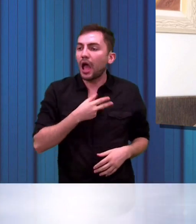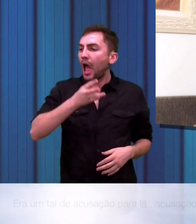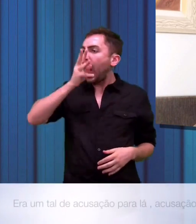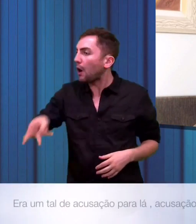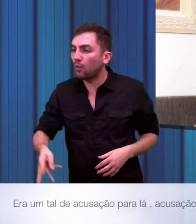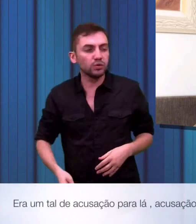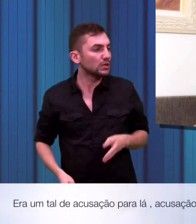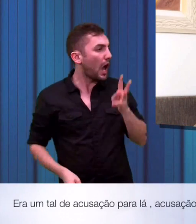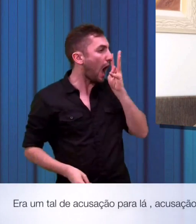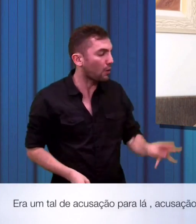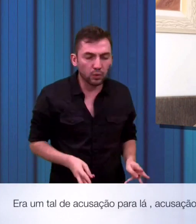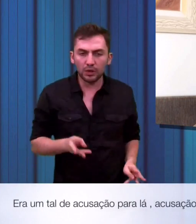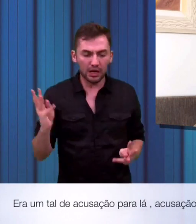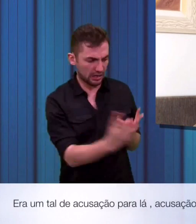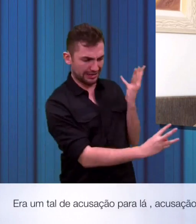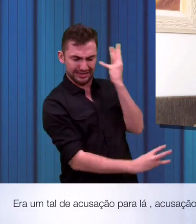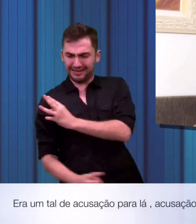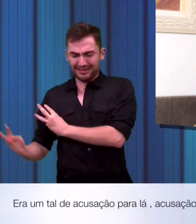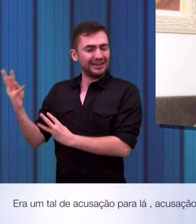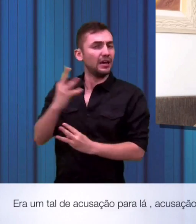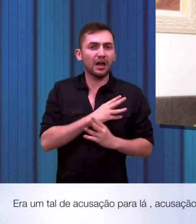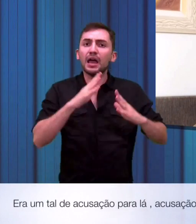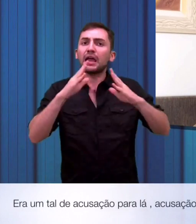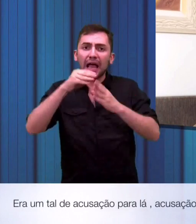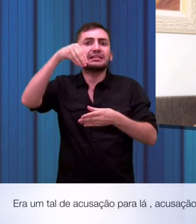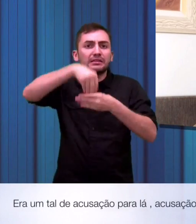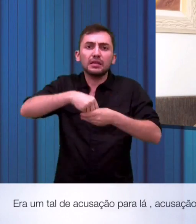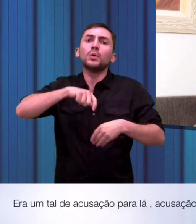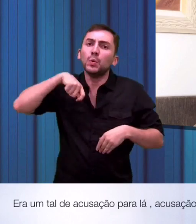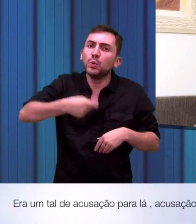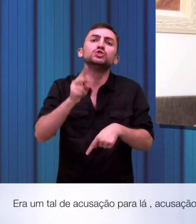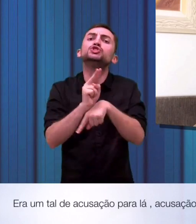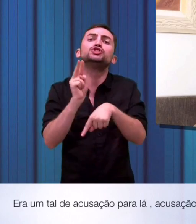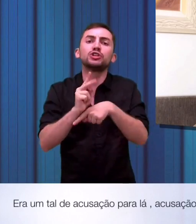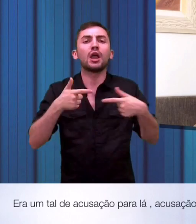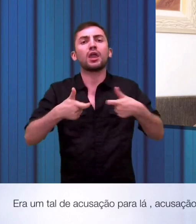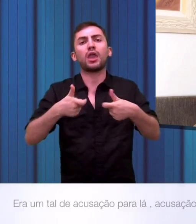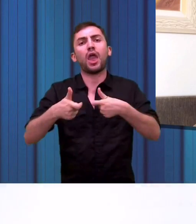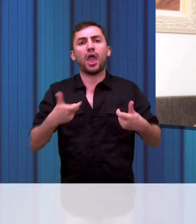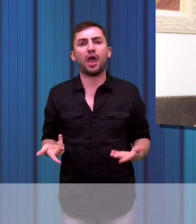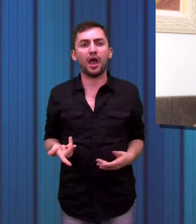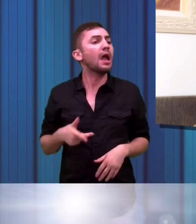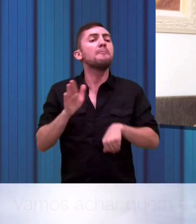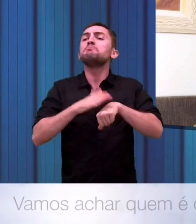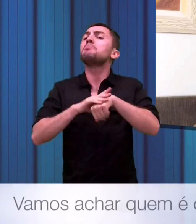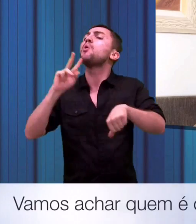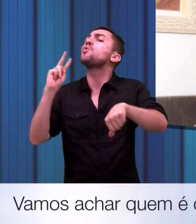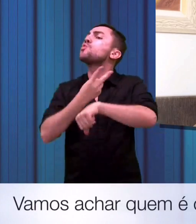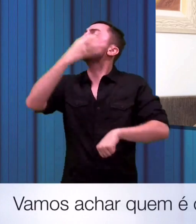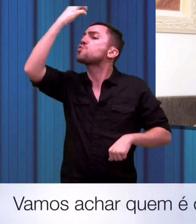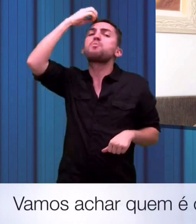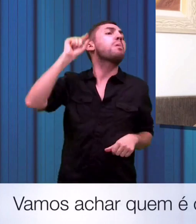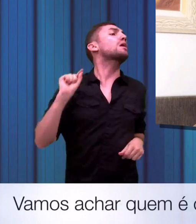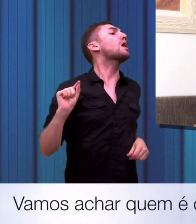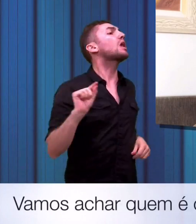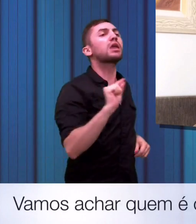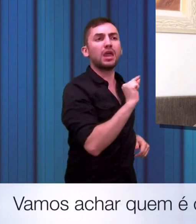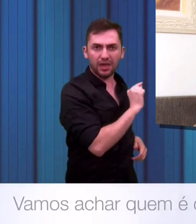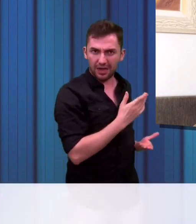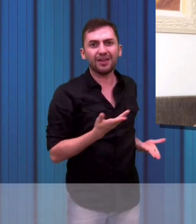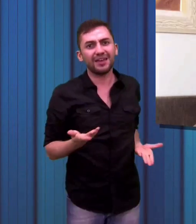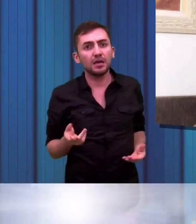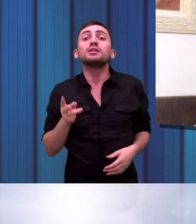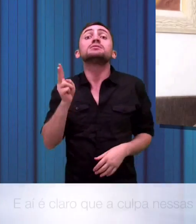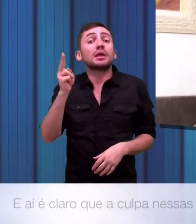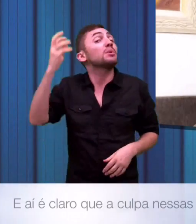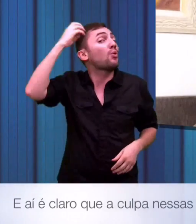época. Era um tal de acusação pra lá, acusação pra cá. Minha casa virou um verdadeiro campo de batalha. Vamos achar quem é o culpado de